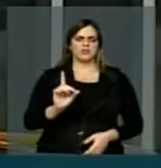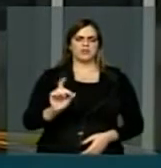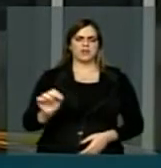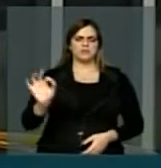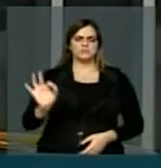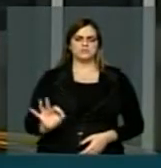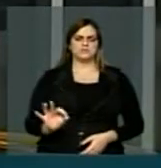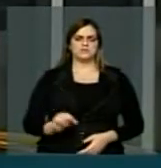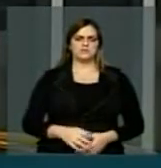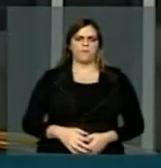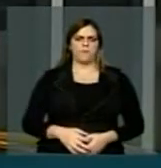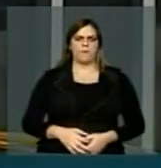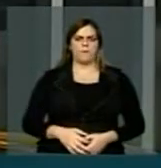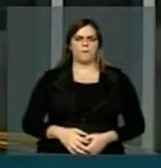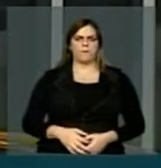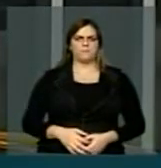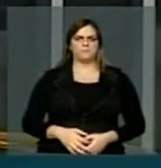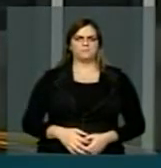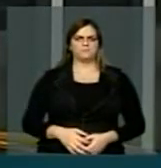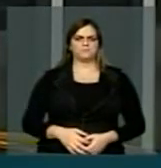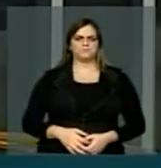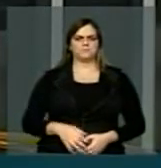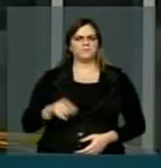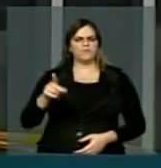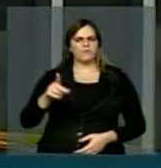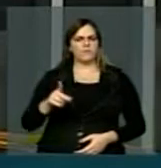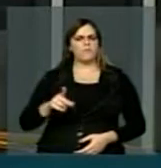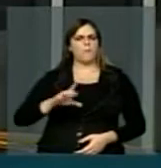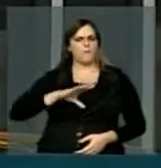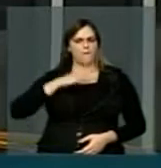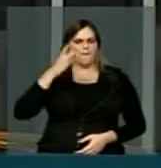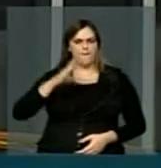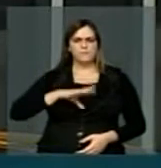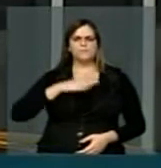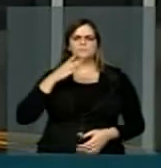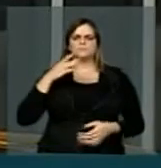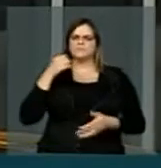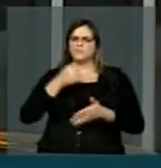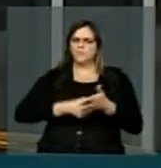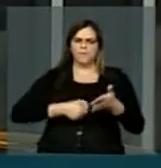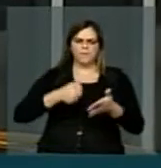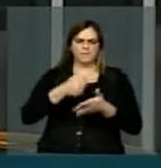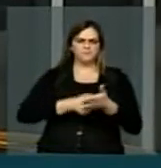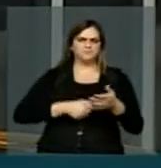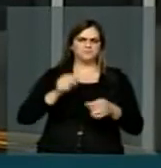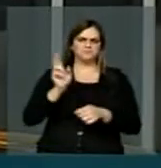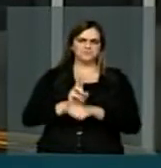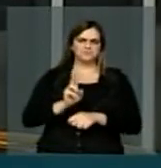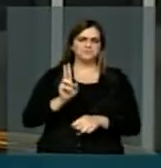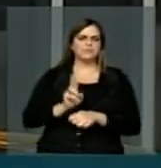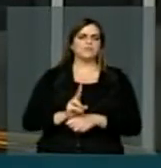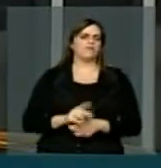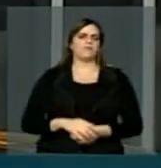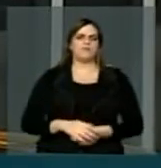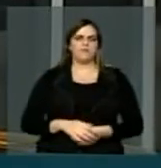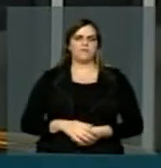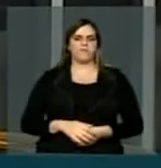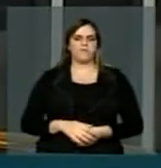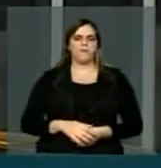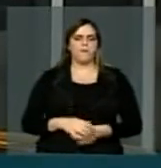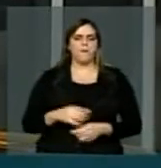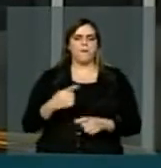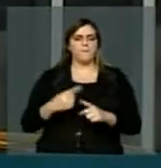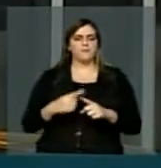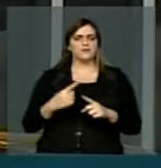Vossa Excelência foi um soldado dessa causa, um defensor dessa ideia,